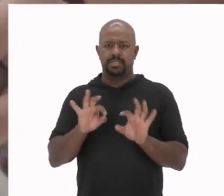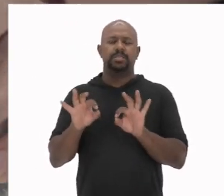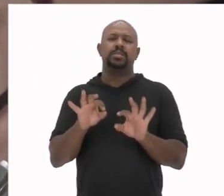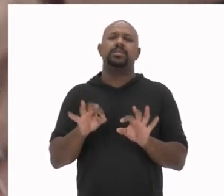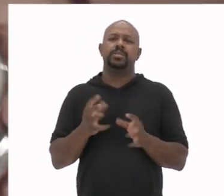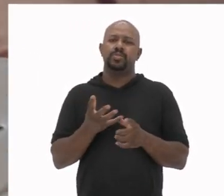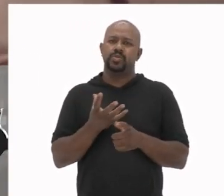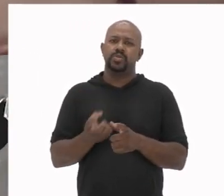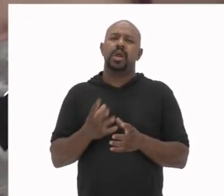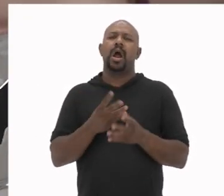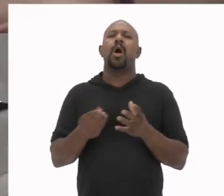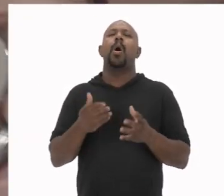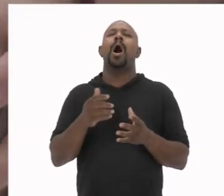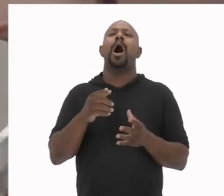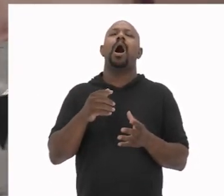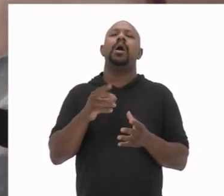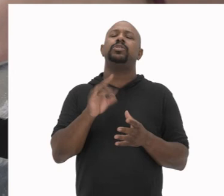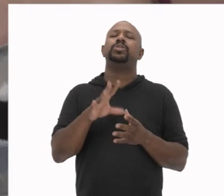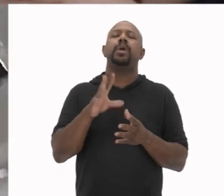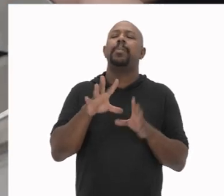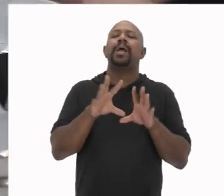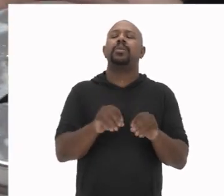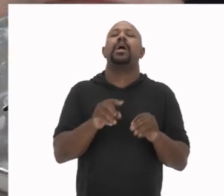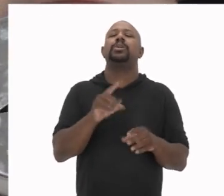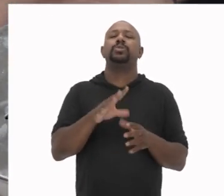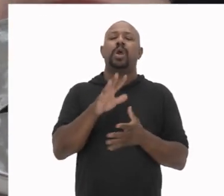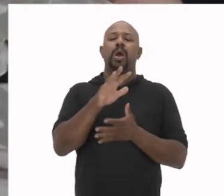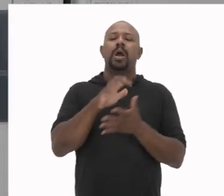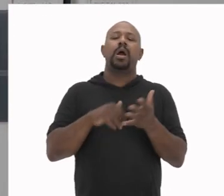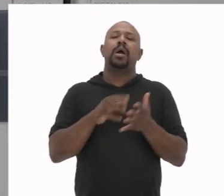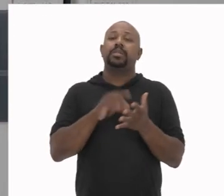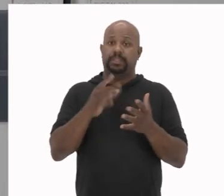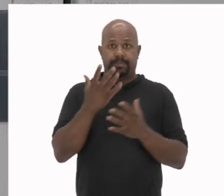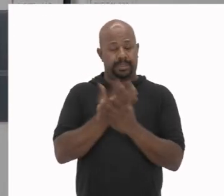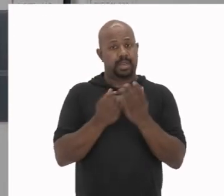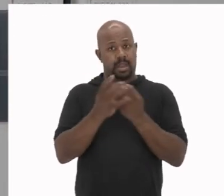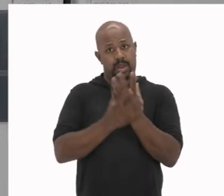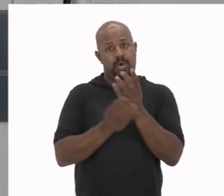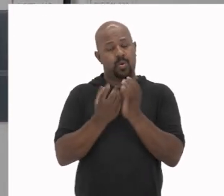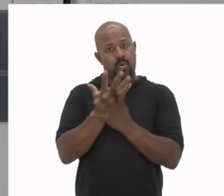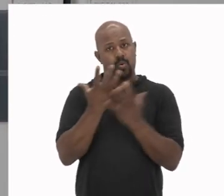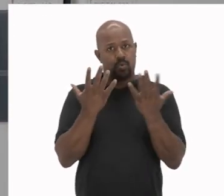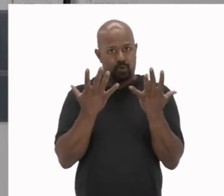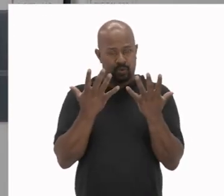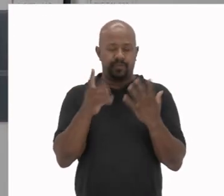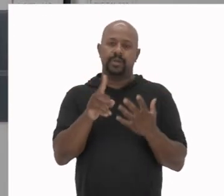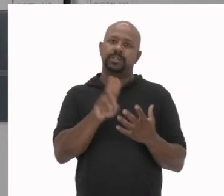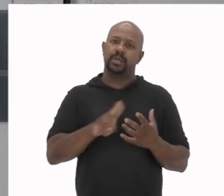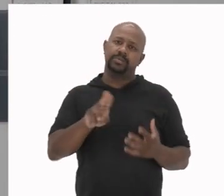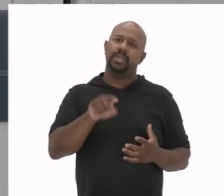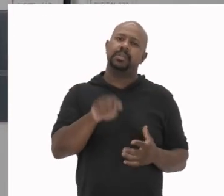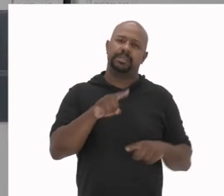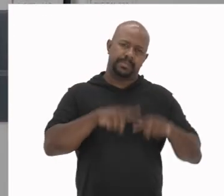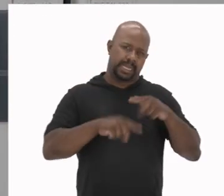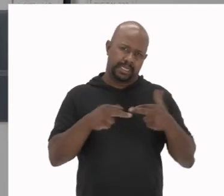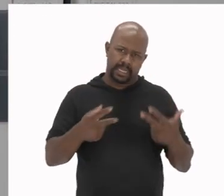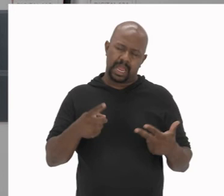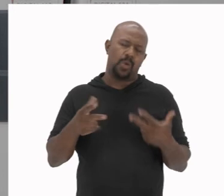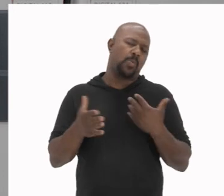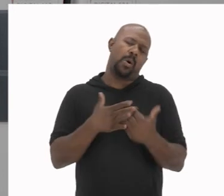reentrâncias, né, que é para enganchar o suob e remover o algodão sem tocar, né? O ideal é sempre estar com luva quando você está usando